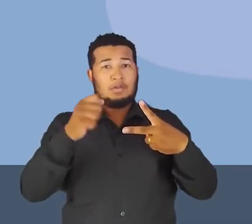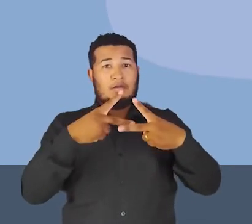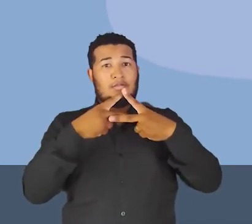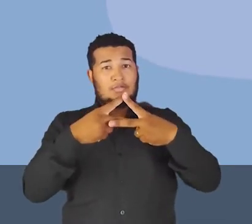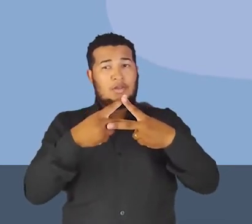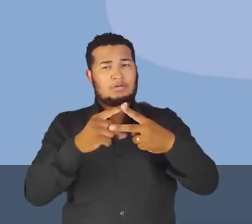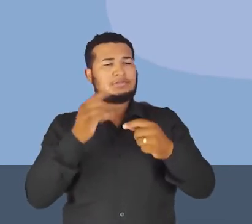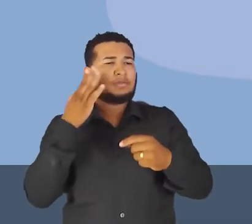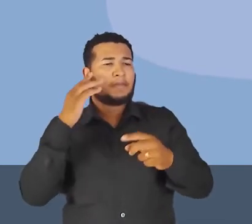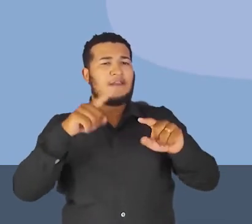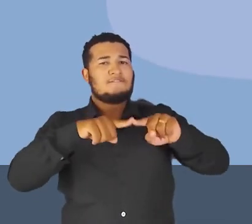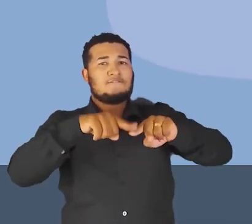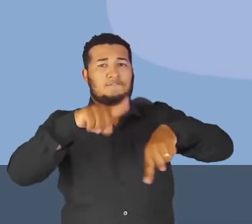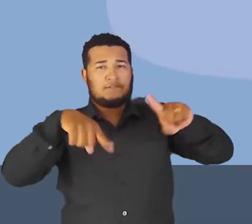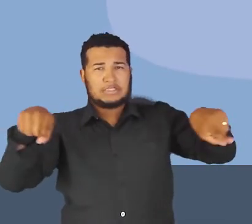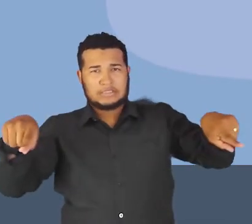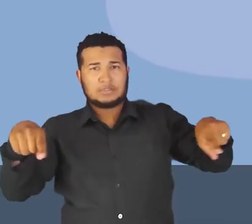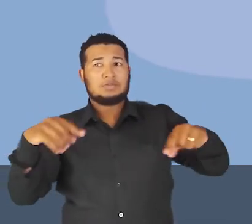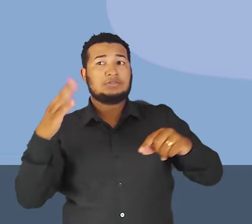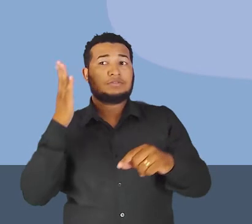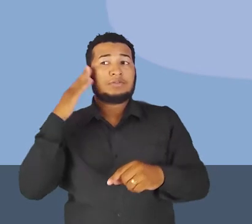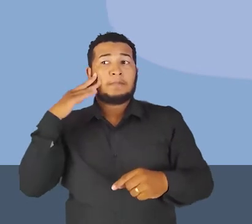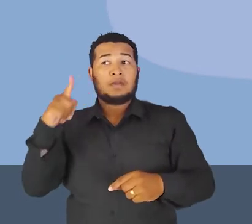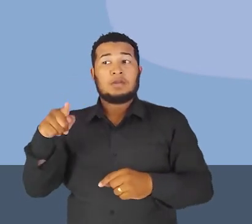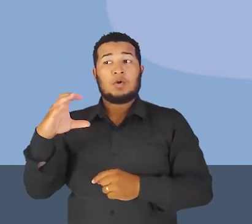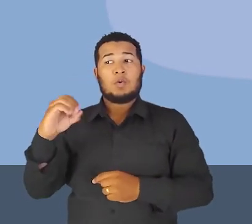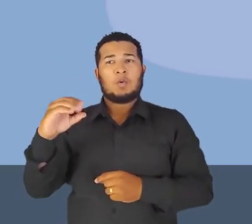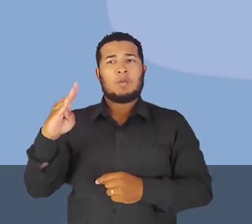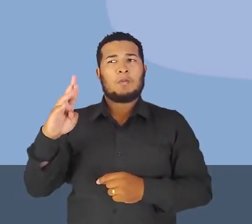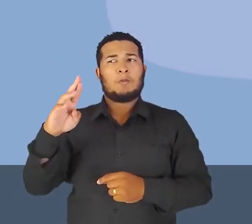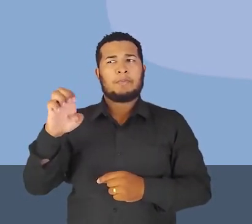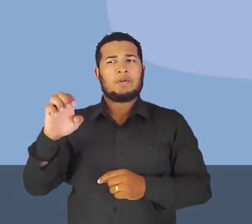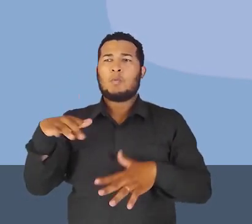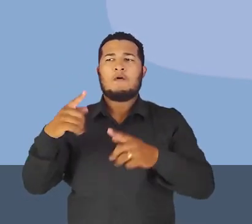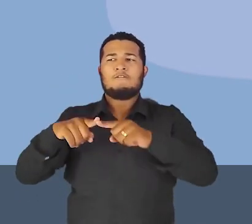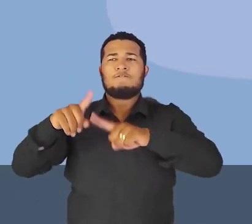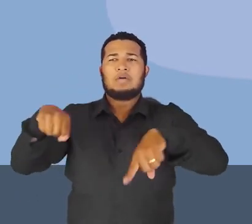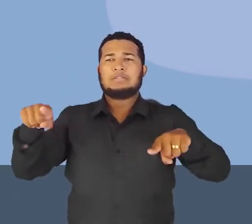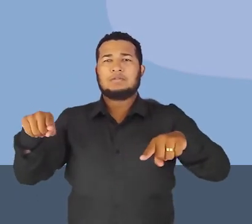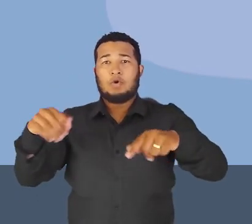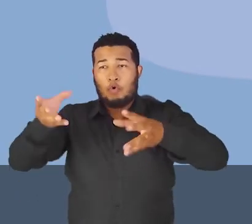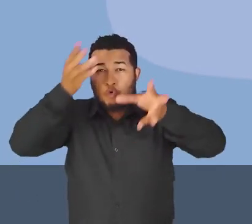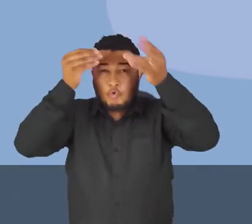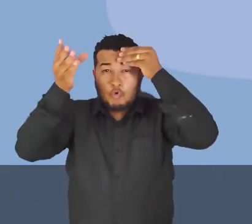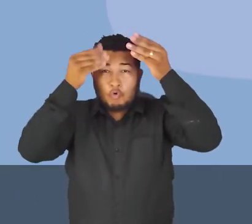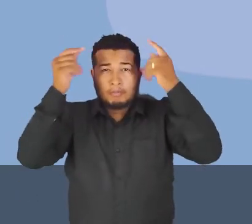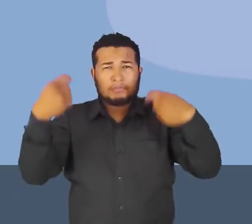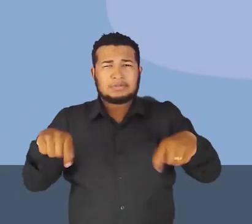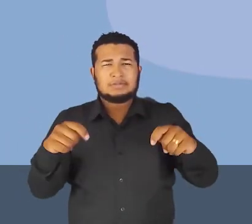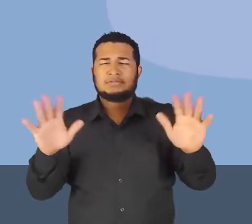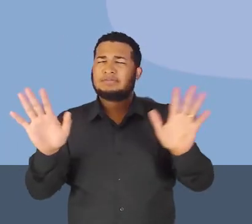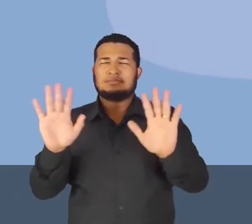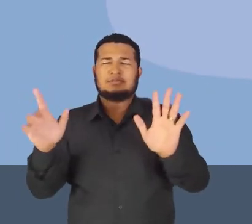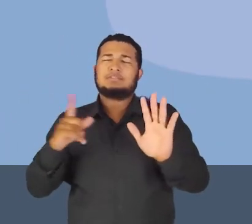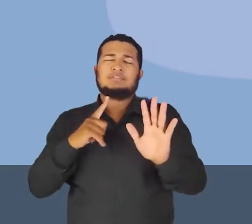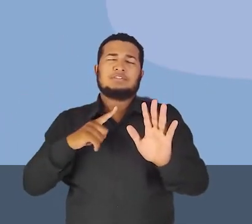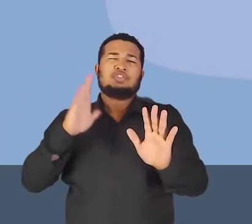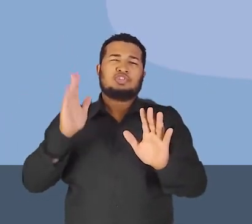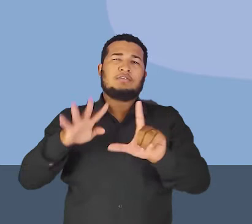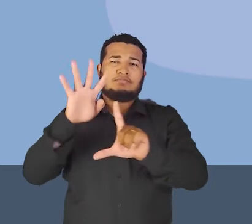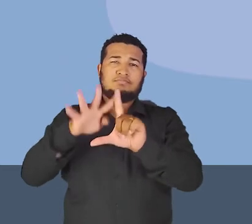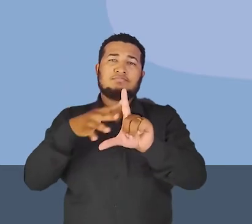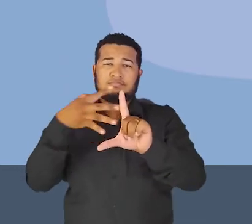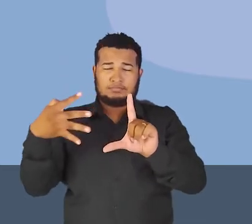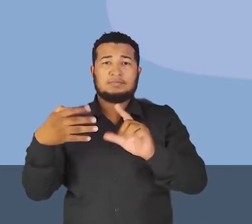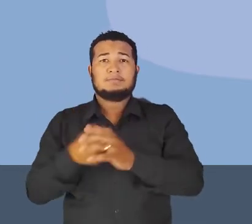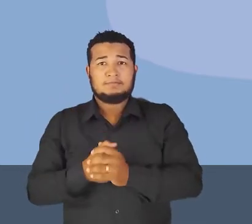e capturo, pego o potencial de redução do cobre, é tabelado, ninguém precisa decorar isso, corresponde a mais